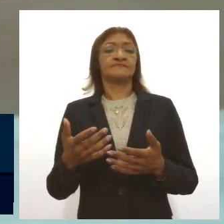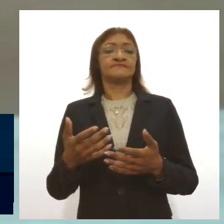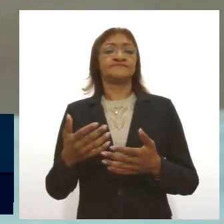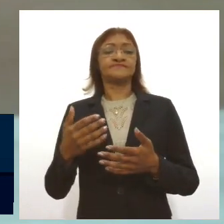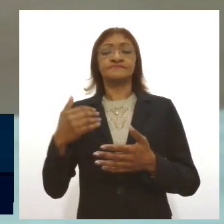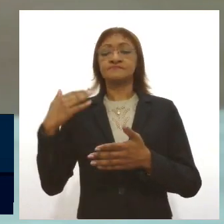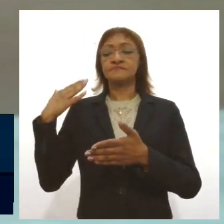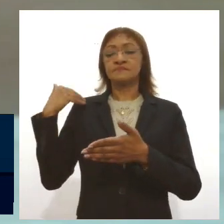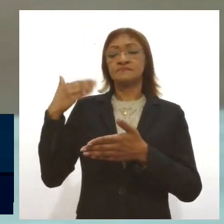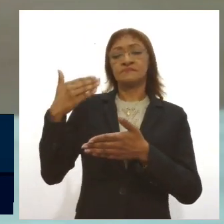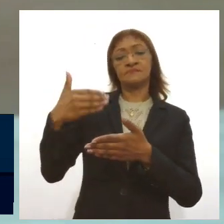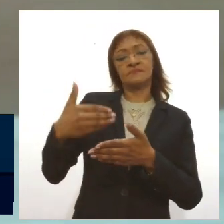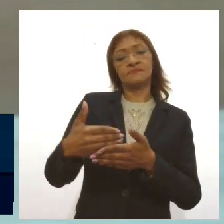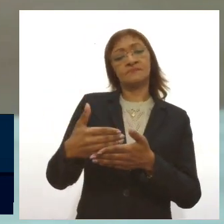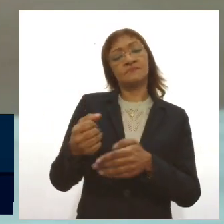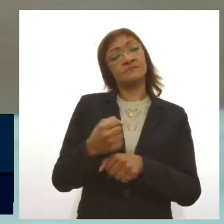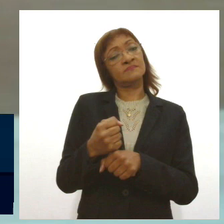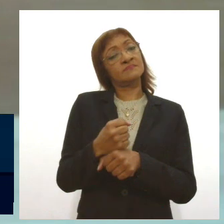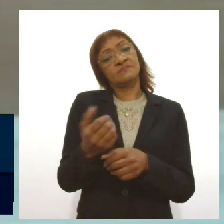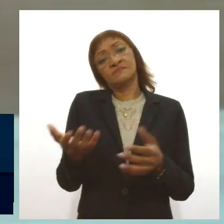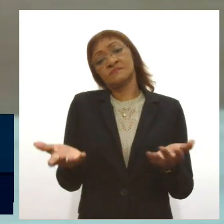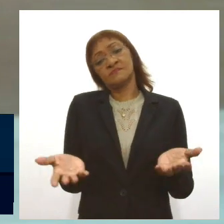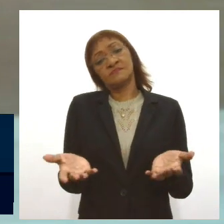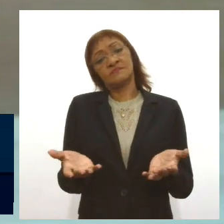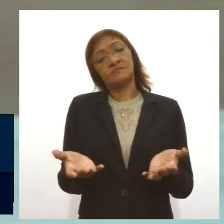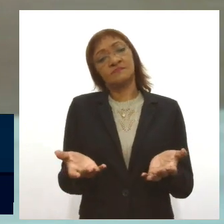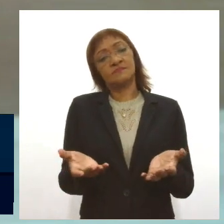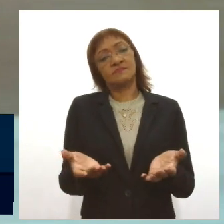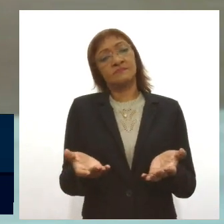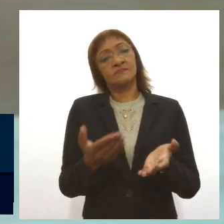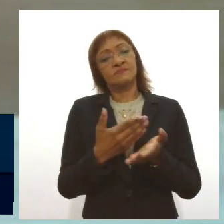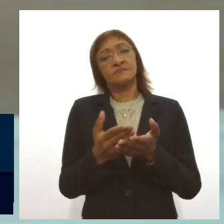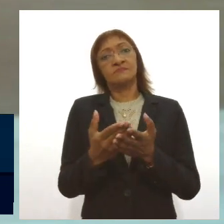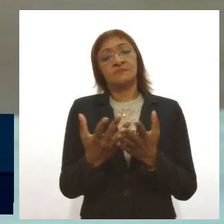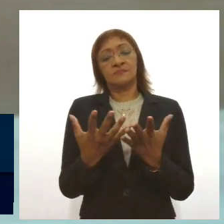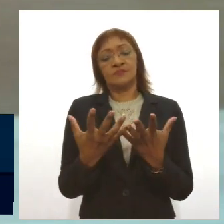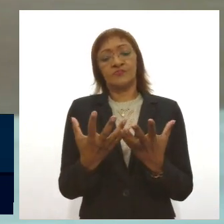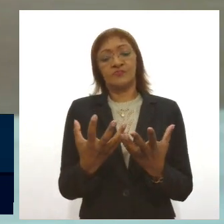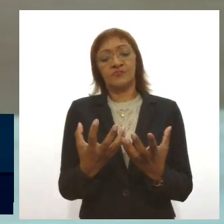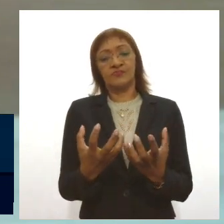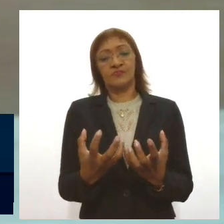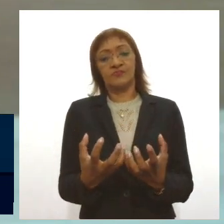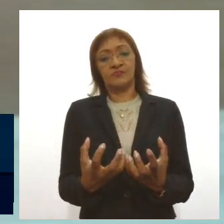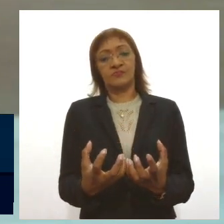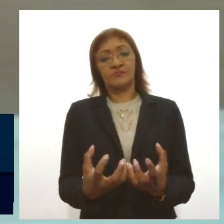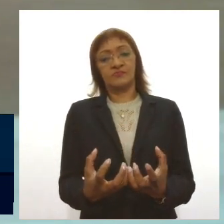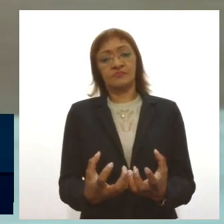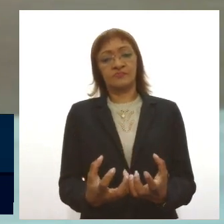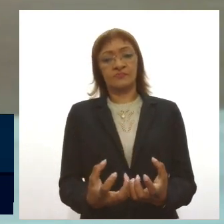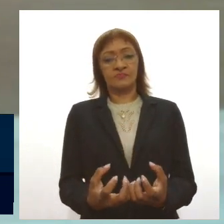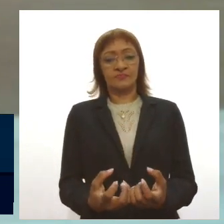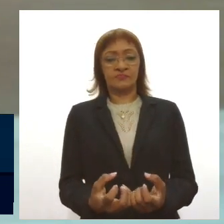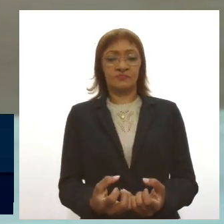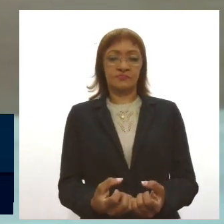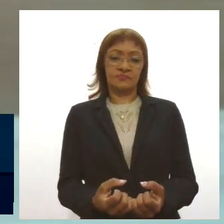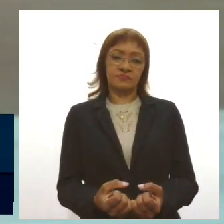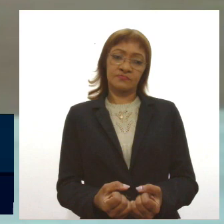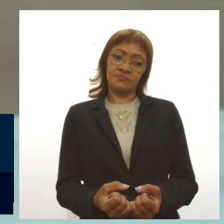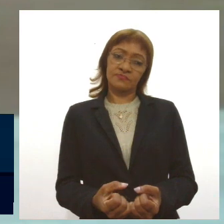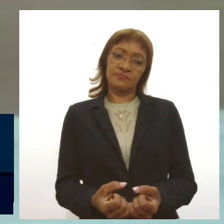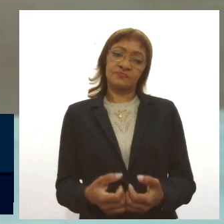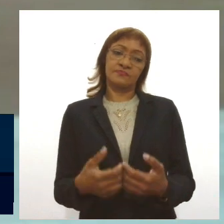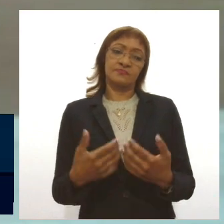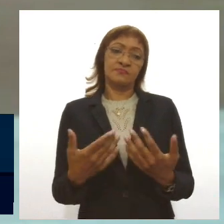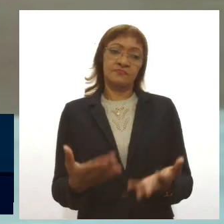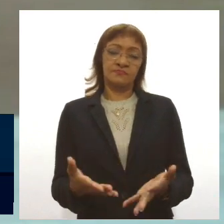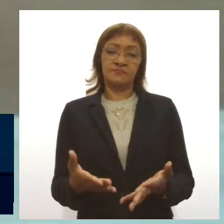anos, dos anos, é que muitos desses começaram, inclusive, a secar. E interessante o movimento dos agricultores